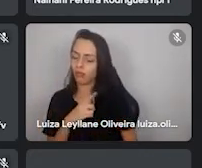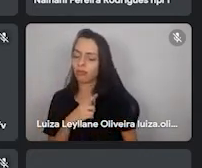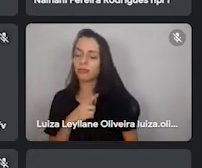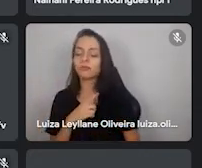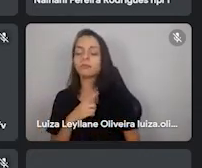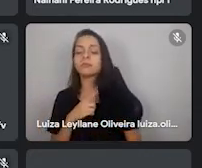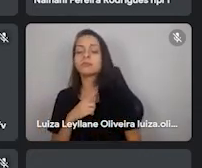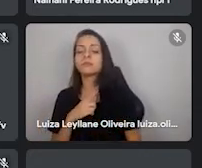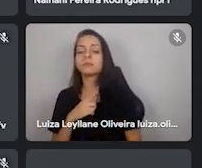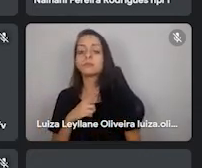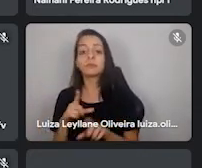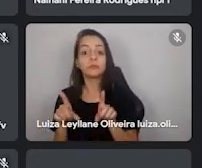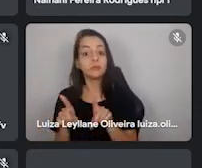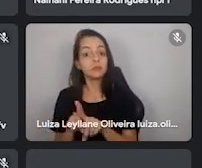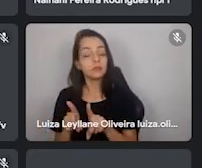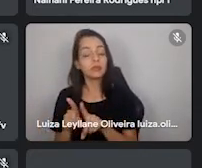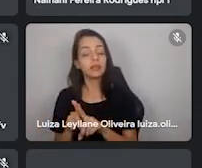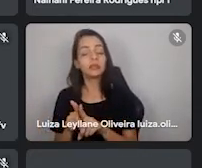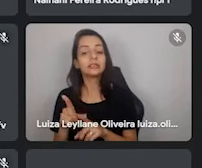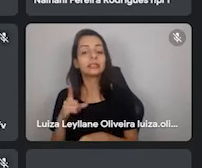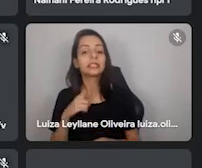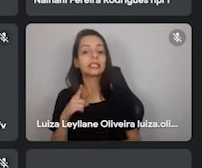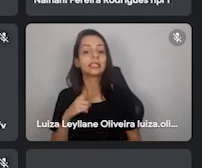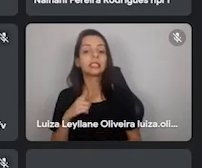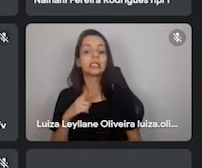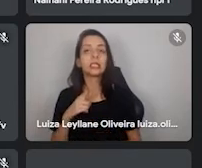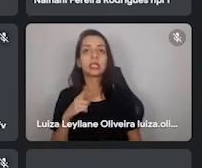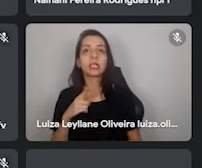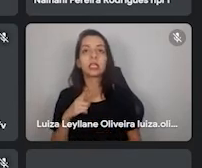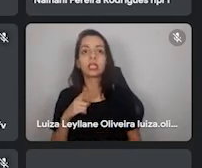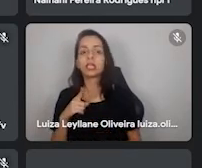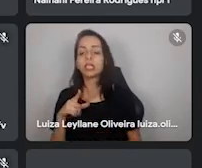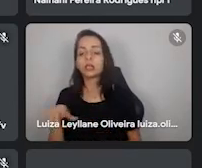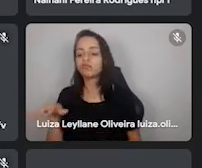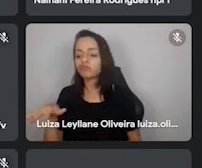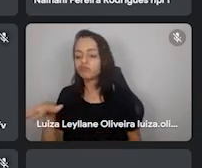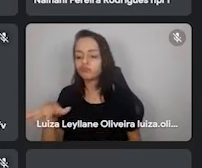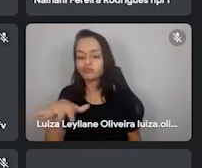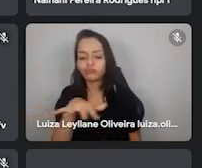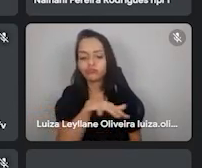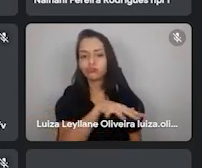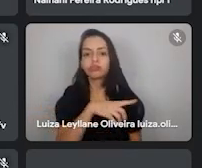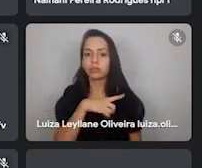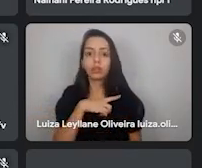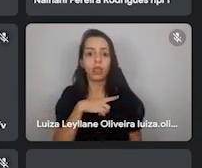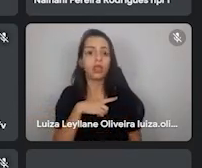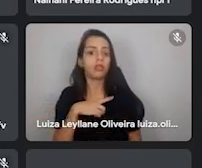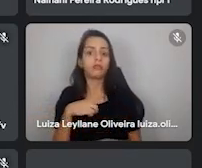eles têm quase todas as áreas, só não tem a geração.